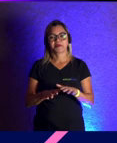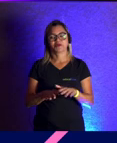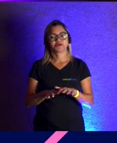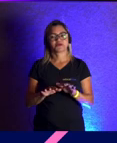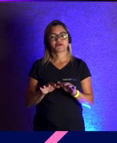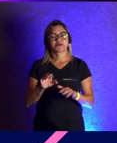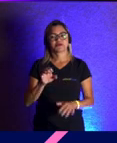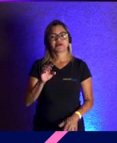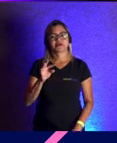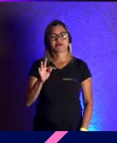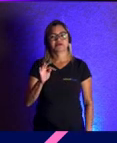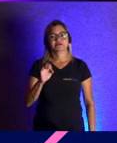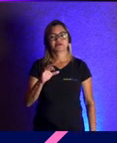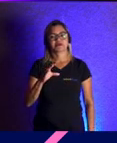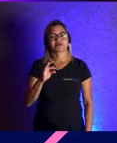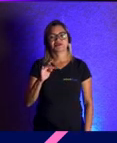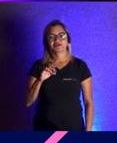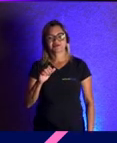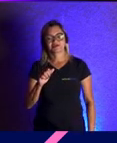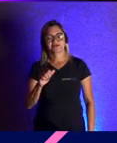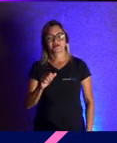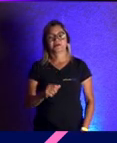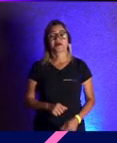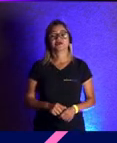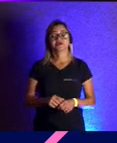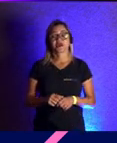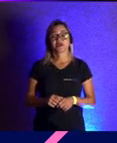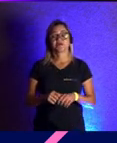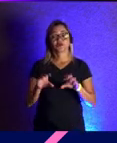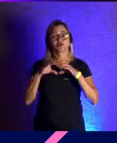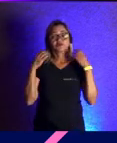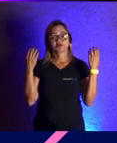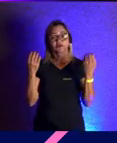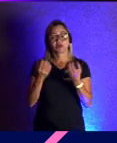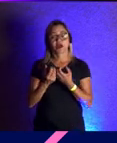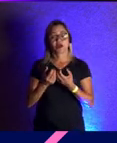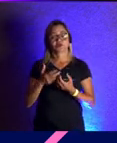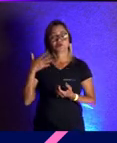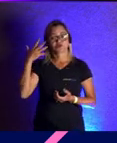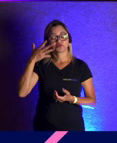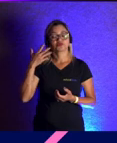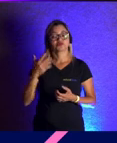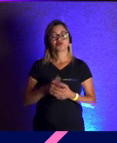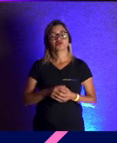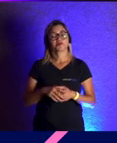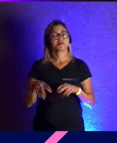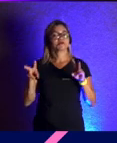nesse caso, hoje uma agência pública nacional para falar sobre os valores clandestinos,